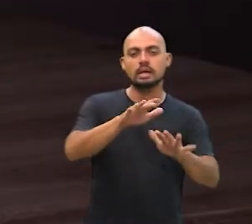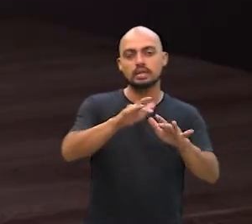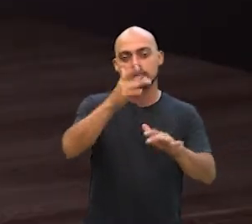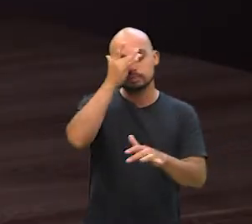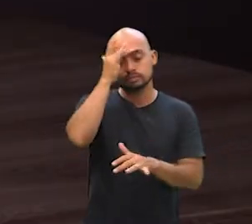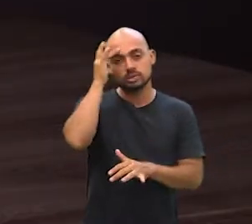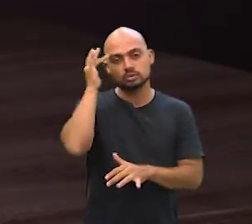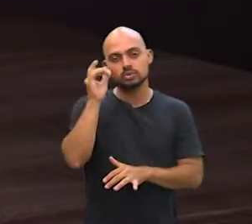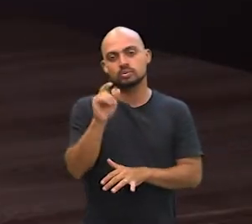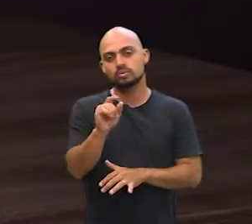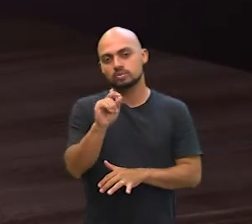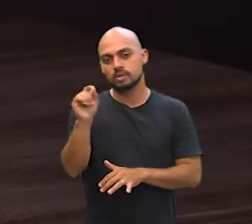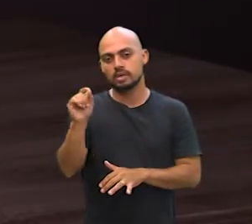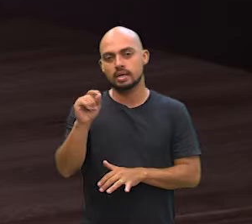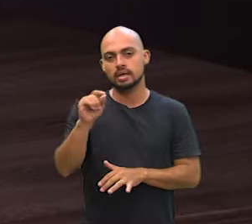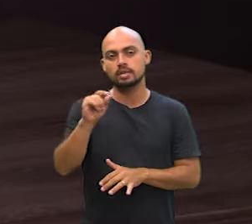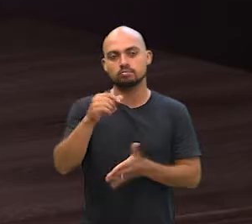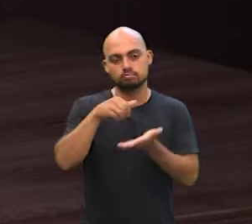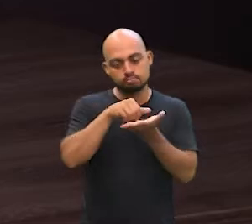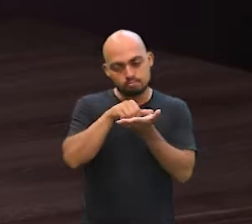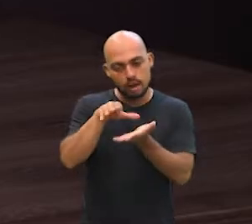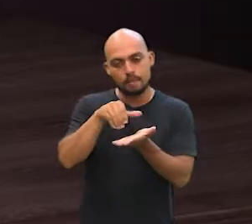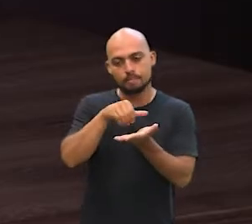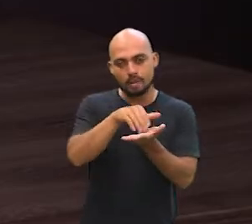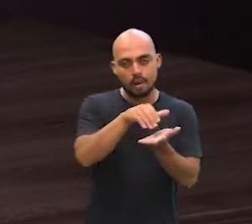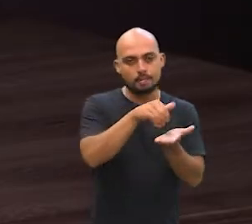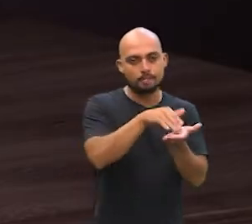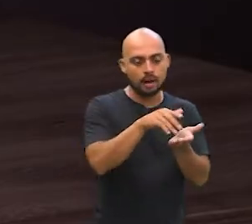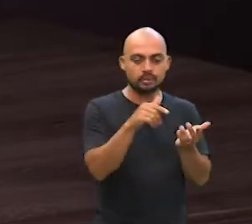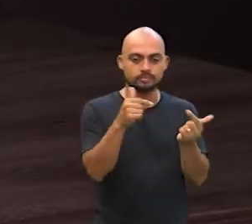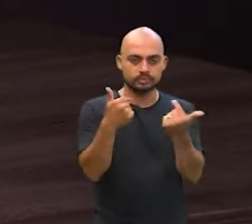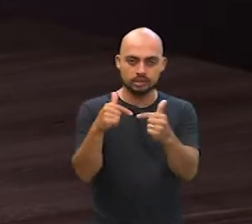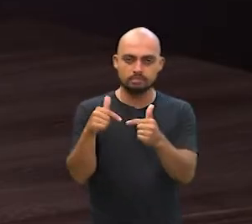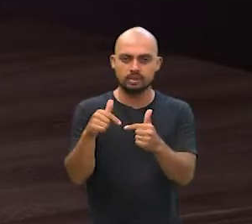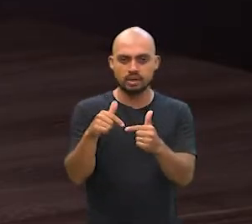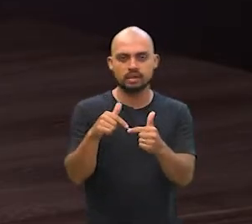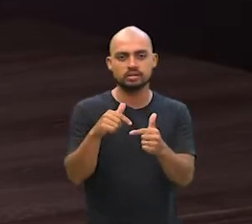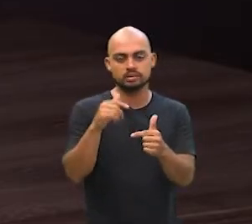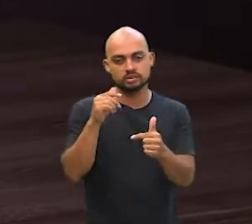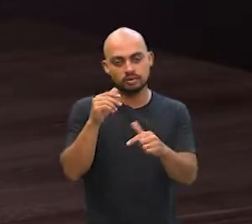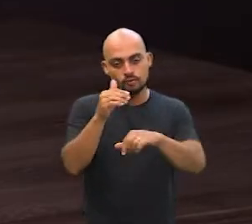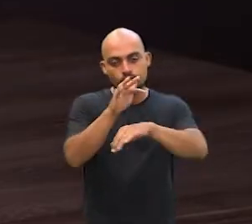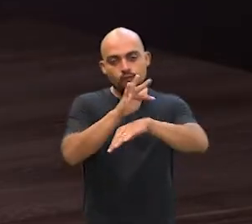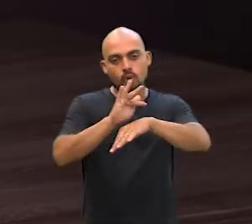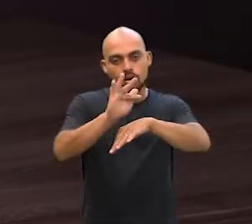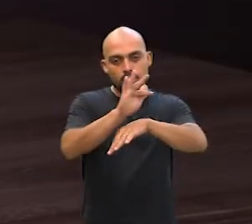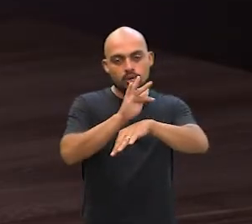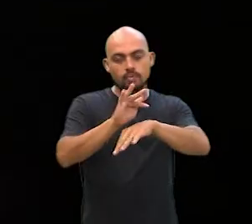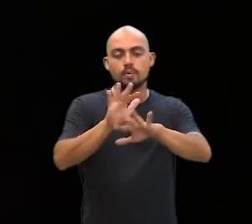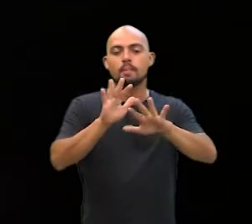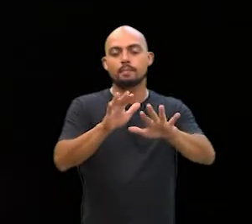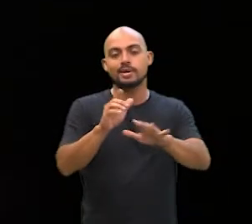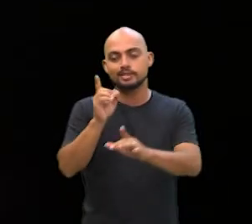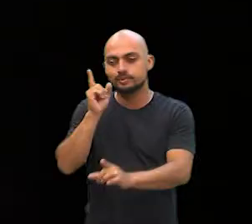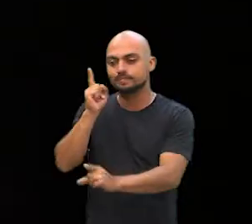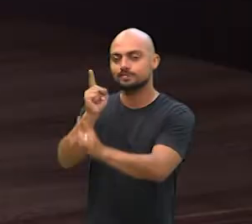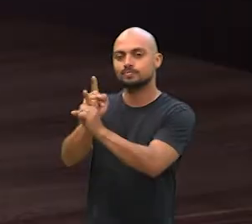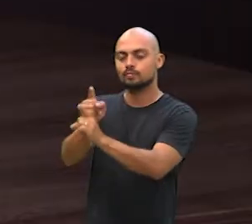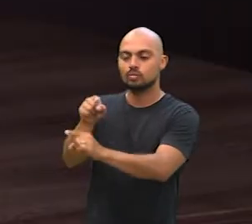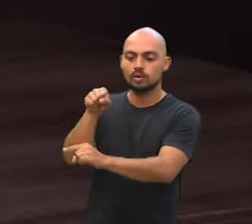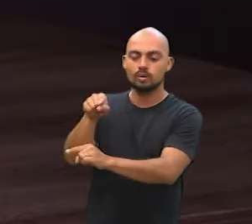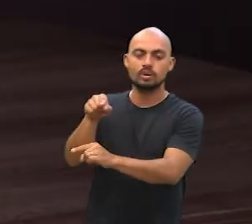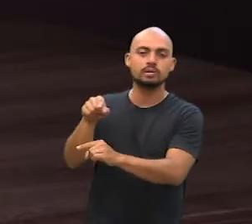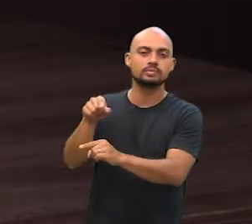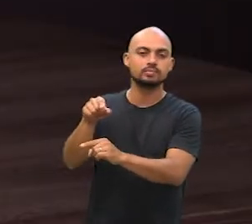aí uma vaga no mercado de trabalho, naquele emprego formal, encontrou